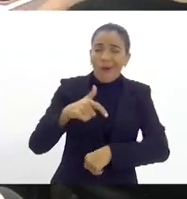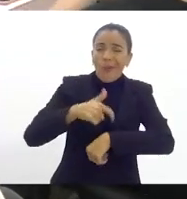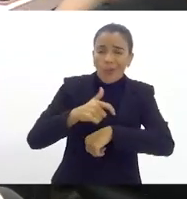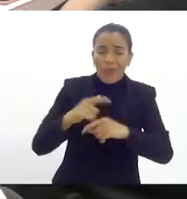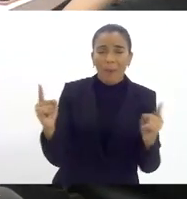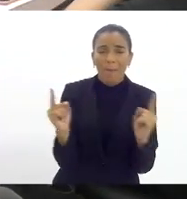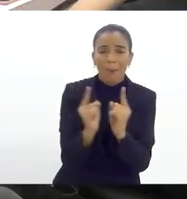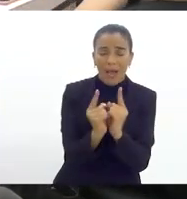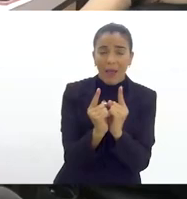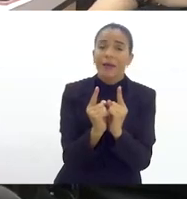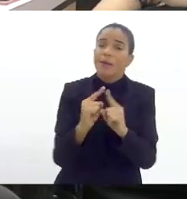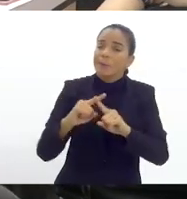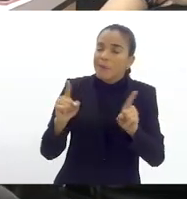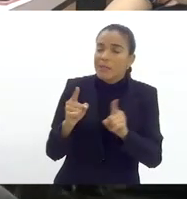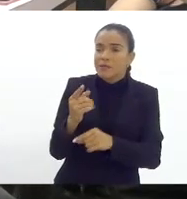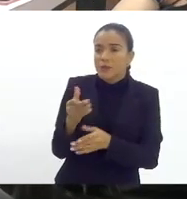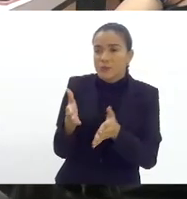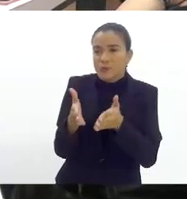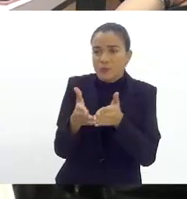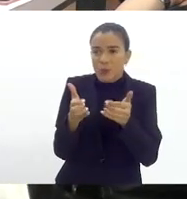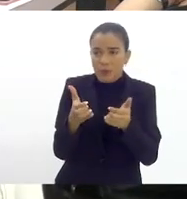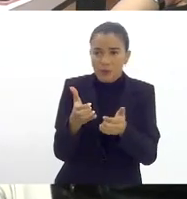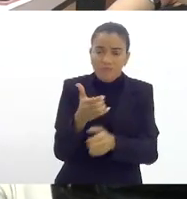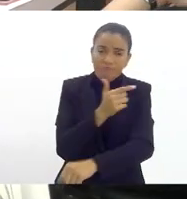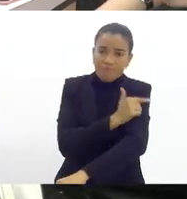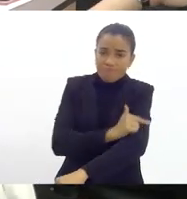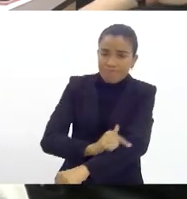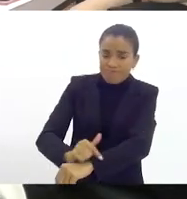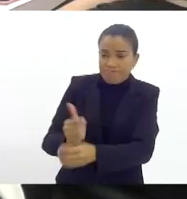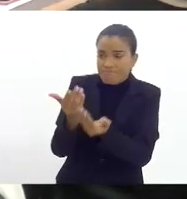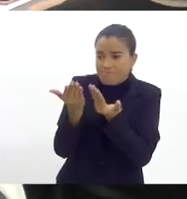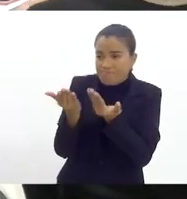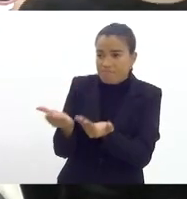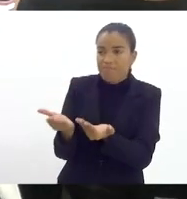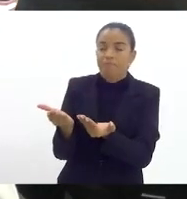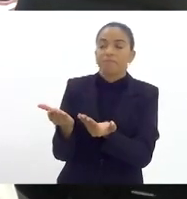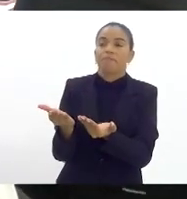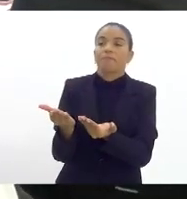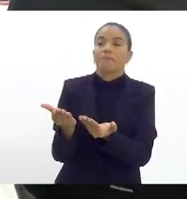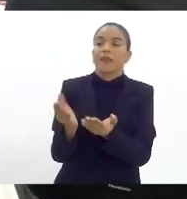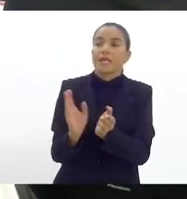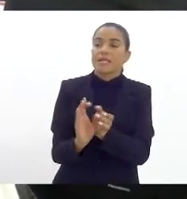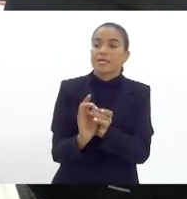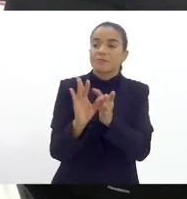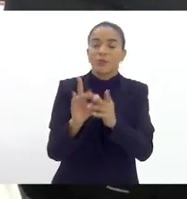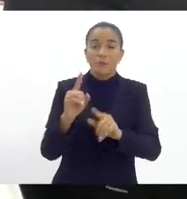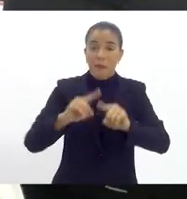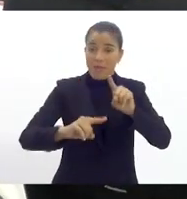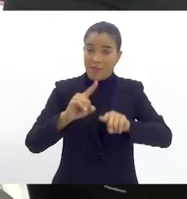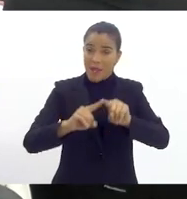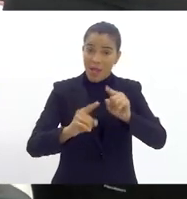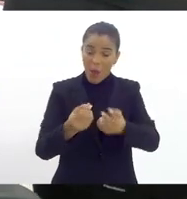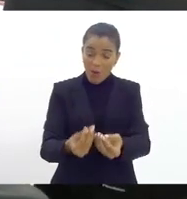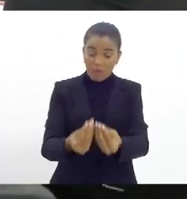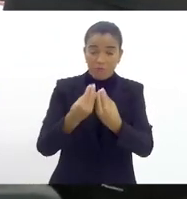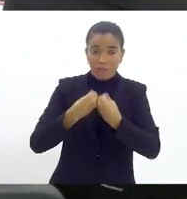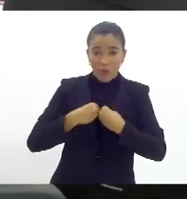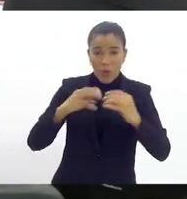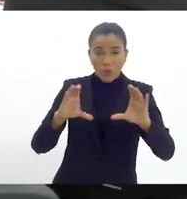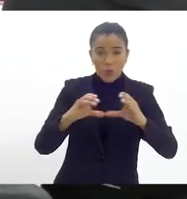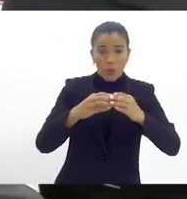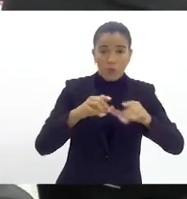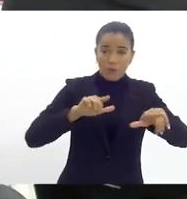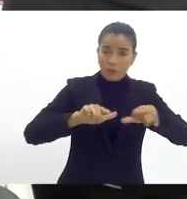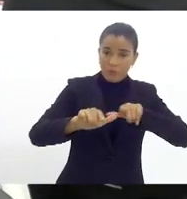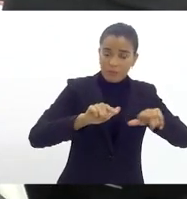gostaria de solicitar gentileza de vossa excelência que disponibiliza material apresentado no nosso grupo de